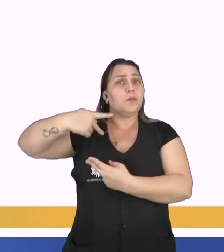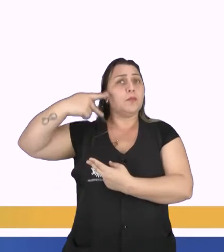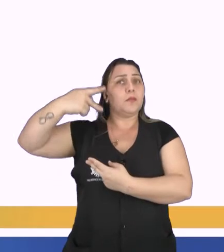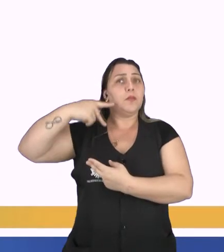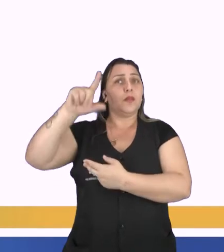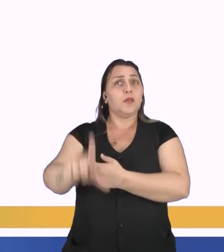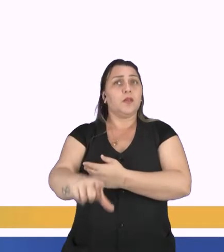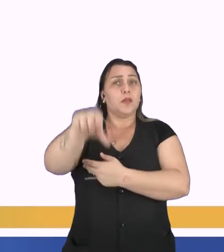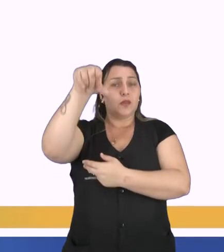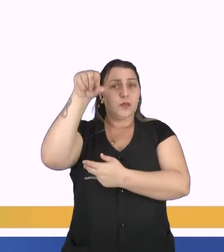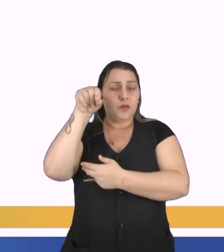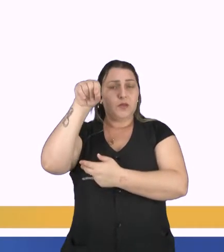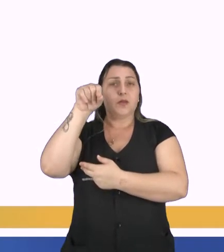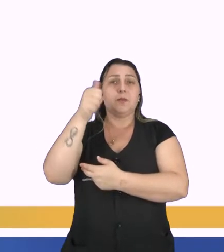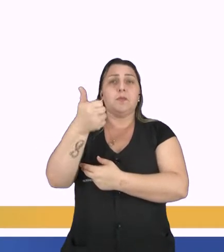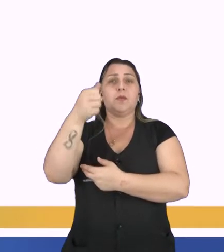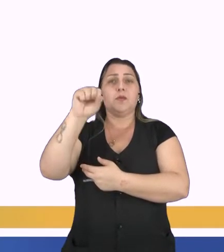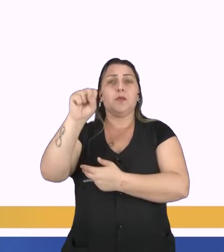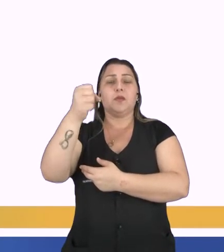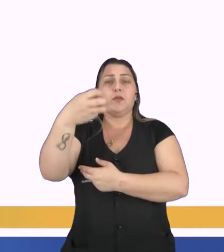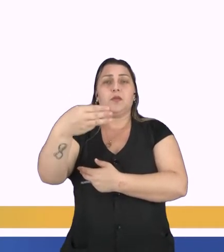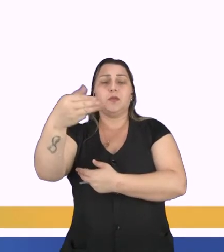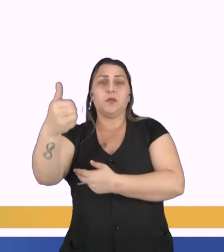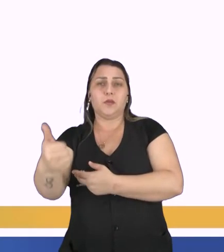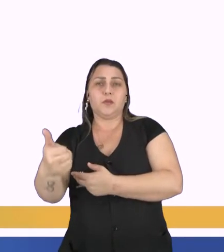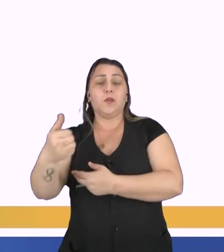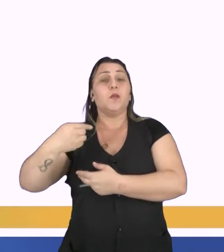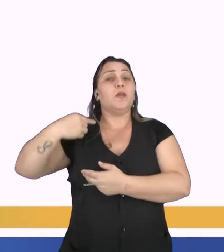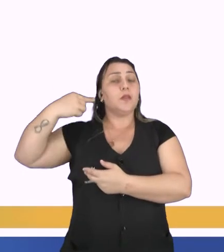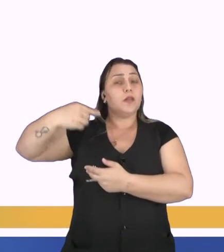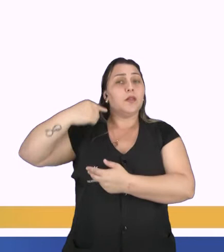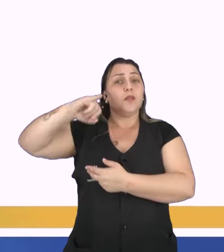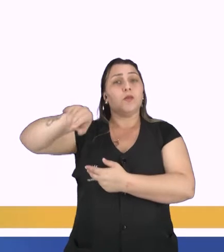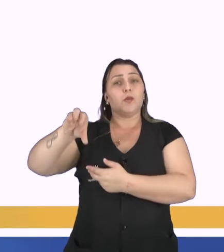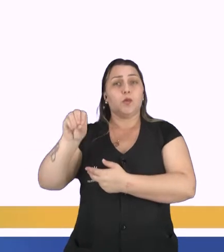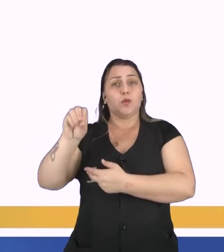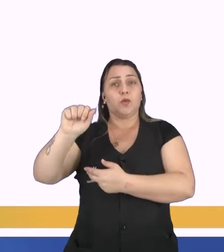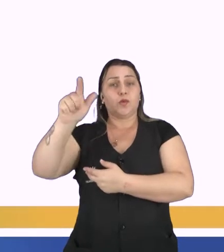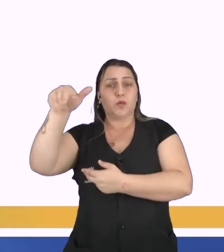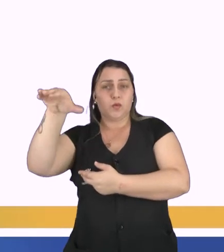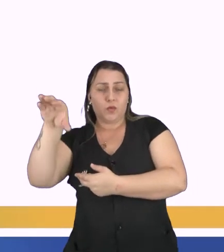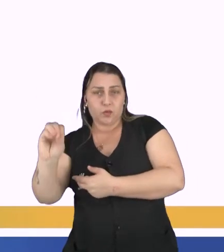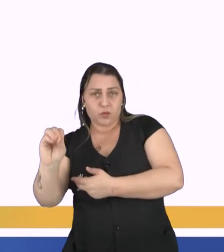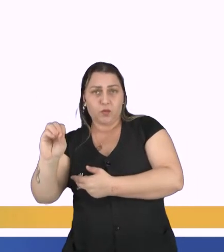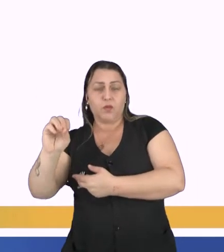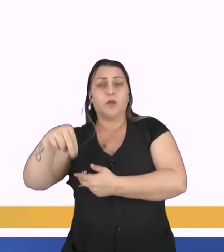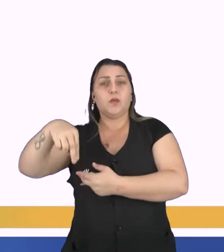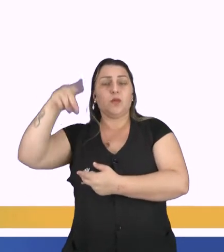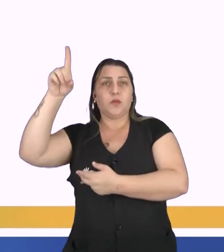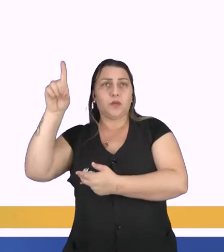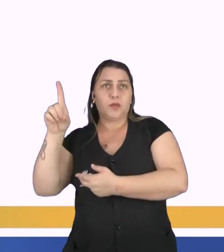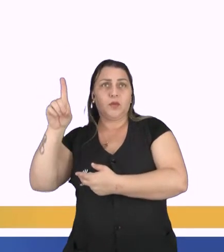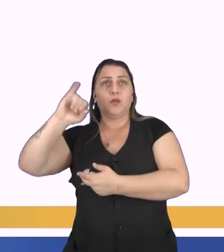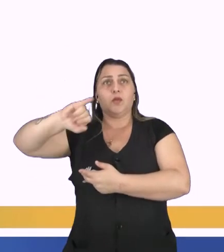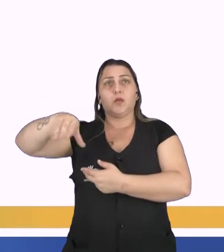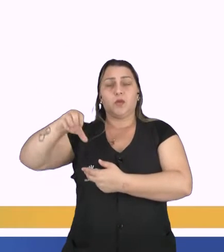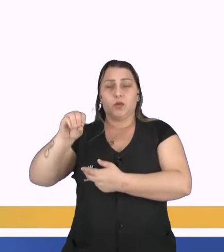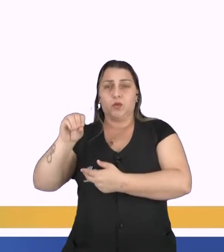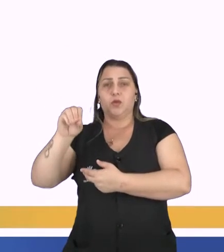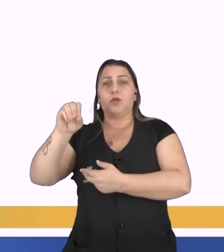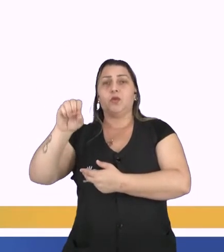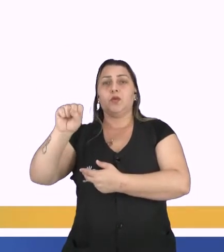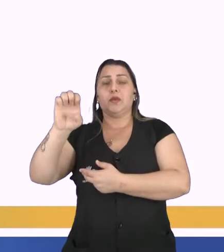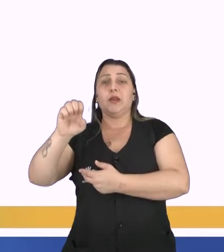vão eleger, em 1831, né, os deputados João Braulio, né, do Nordeste, José de